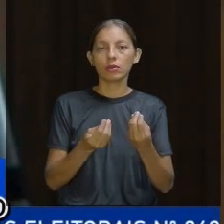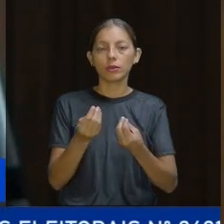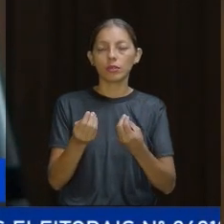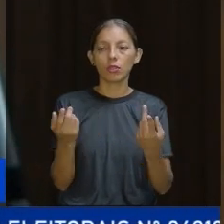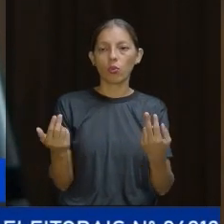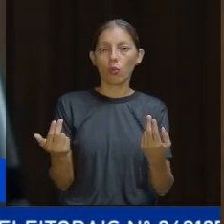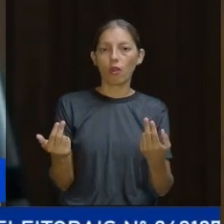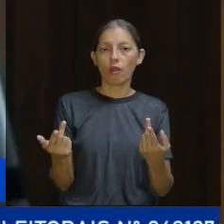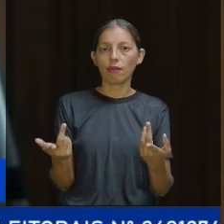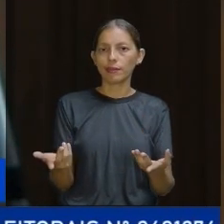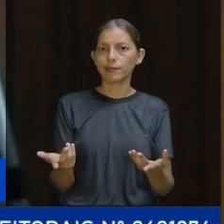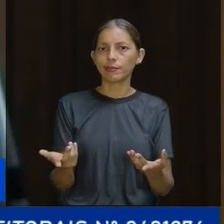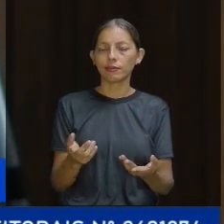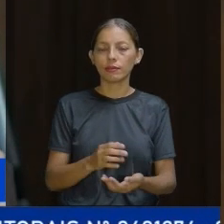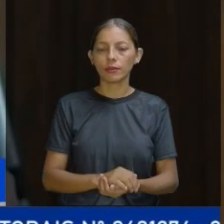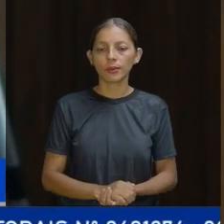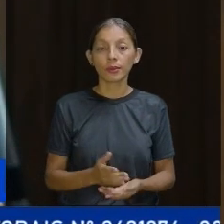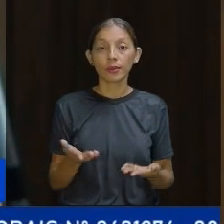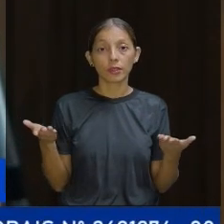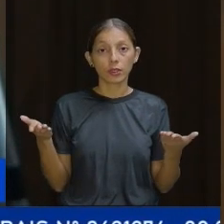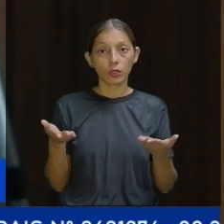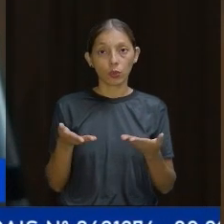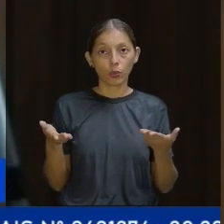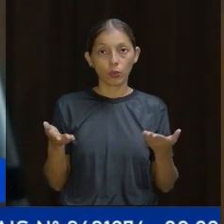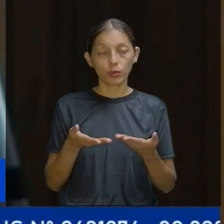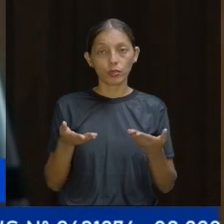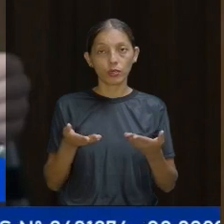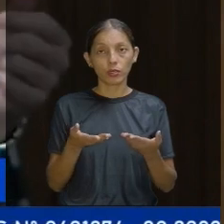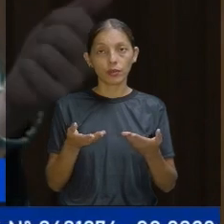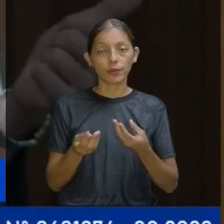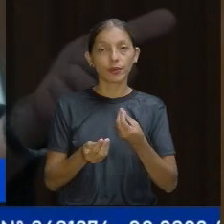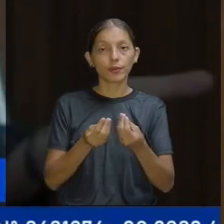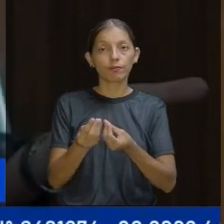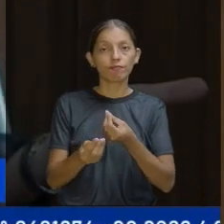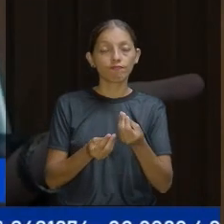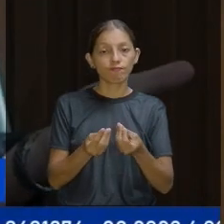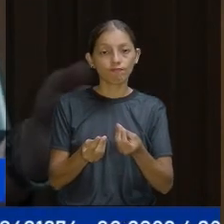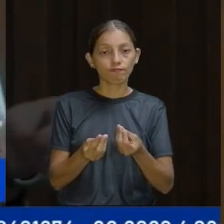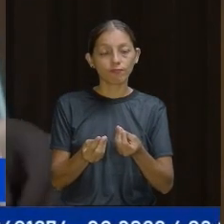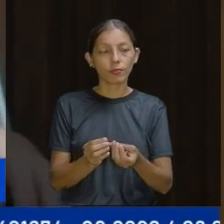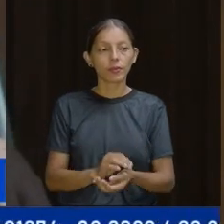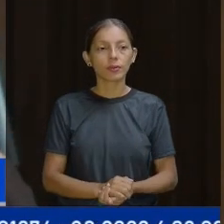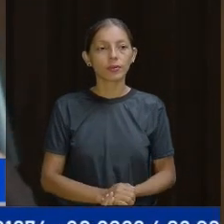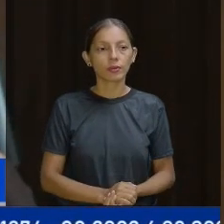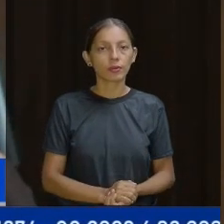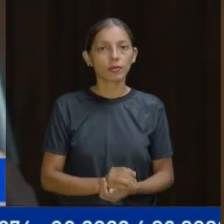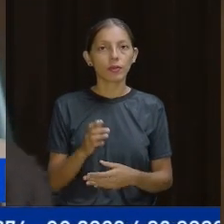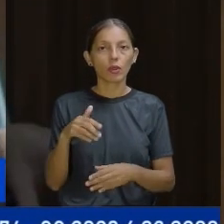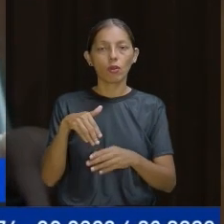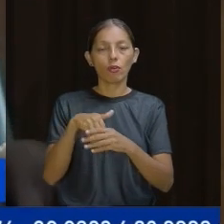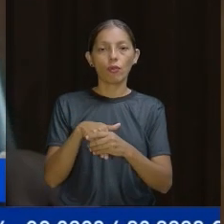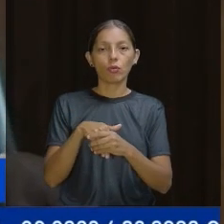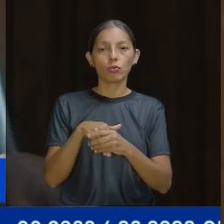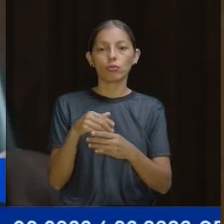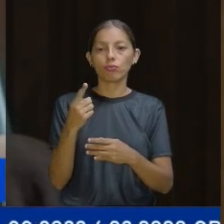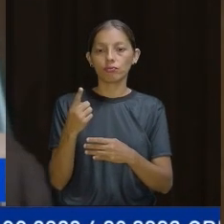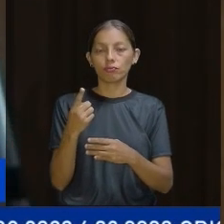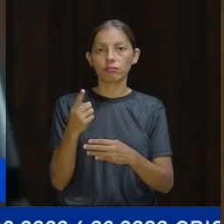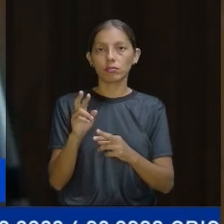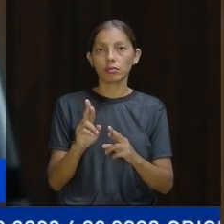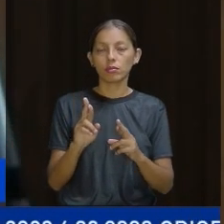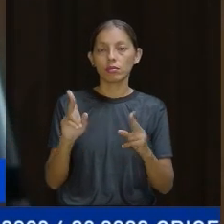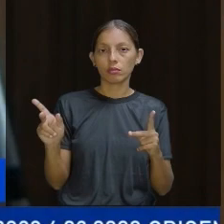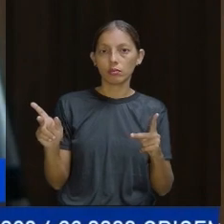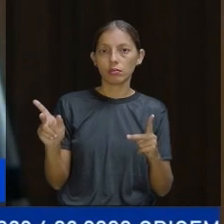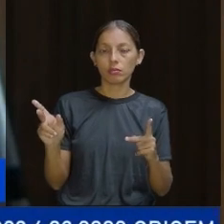embargo. Hoje, deixou-se de formar a maioria em razão da alteração do voto do Normandes. Porque se o Normandes tivesse